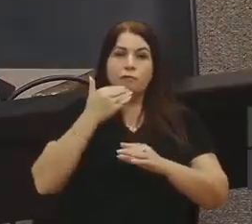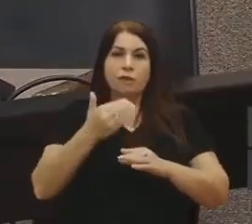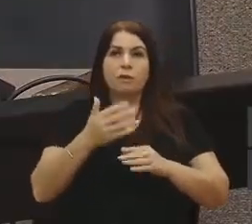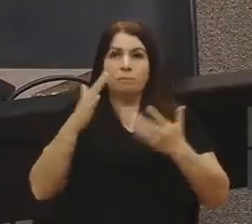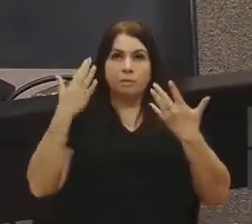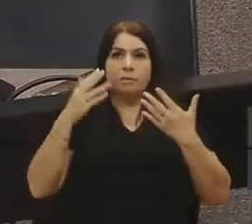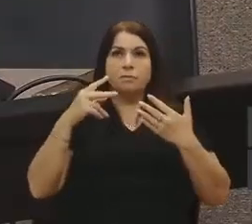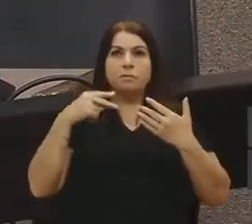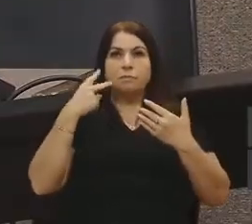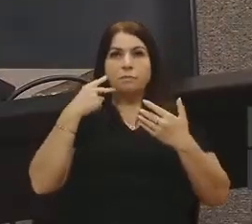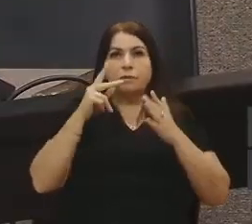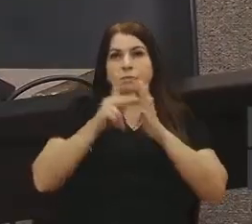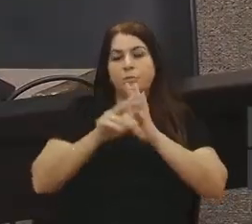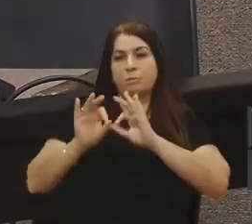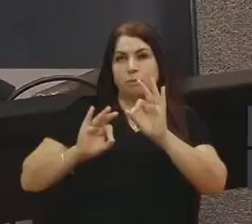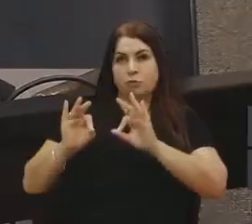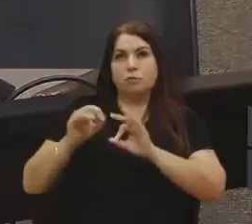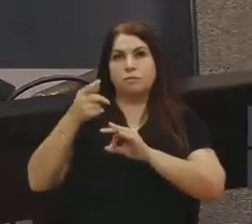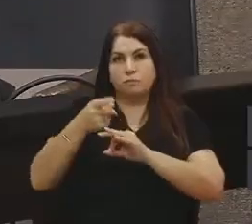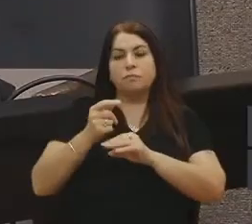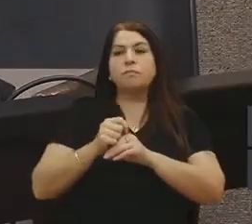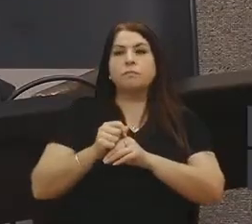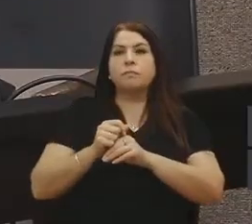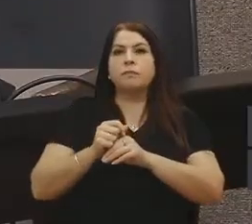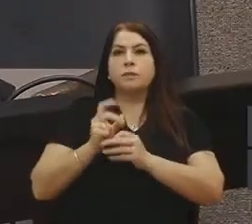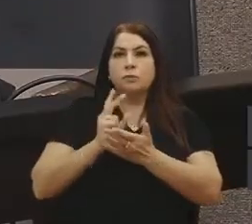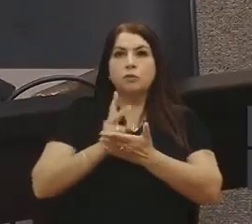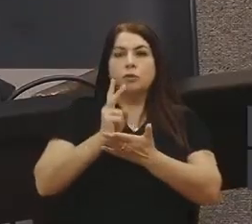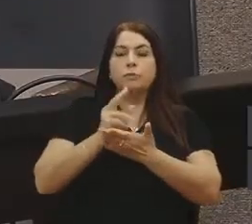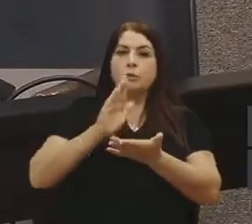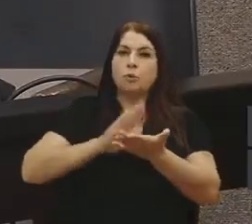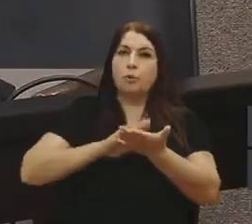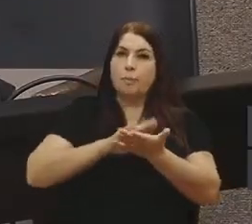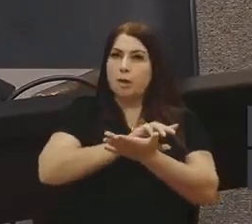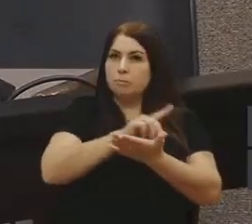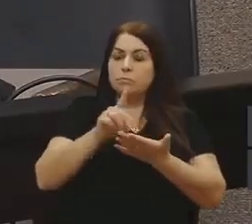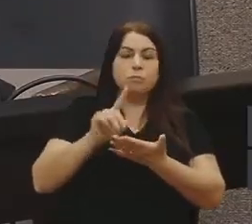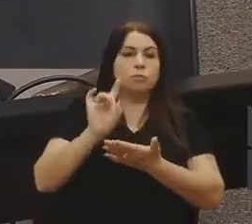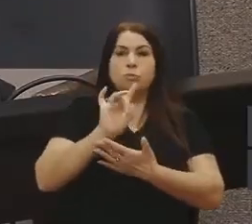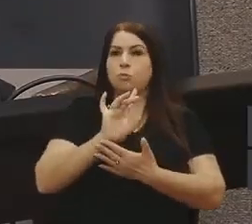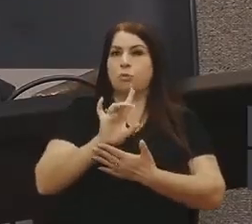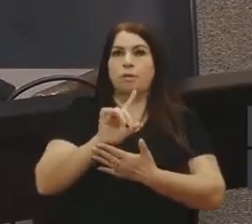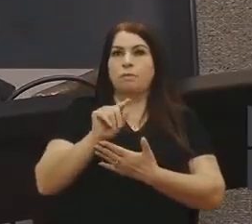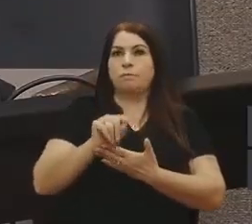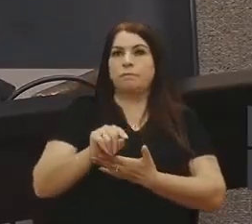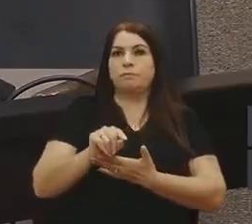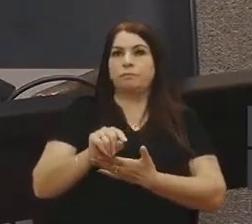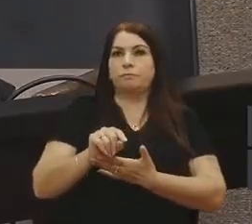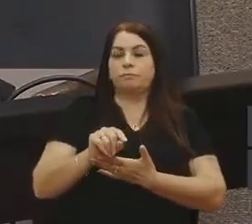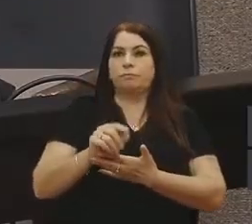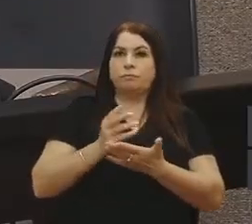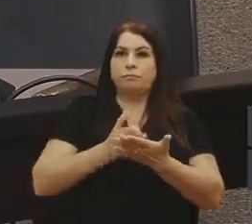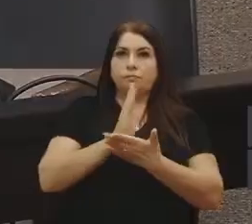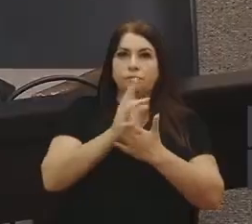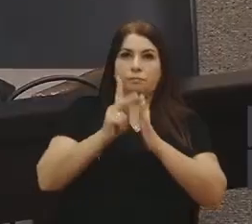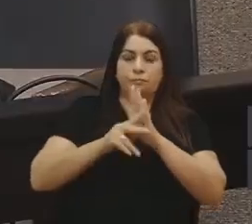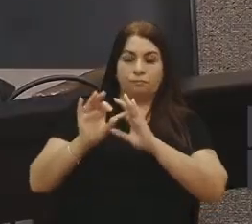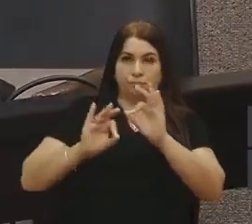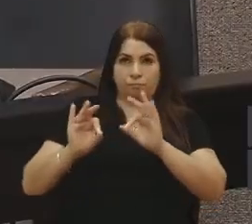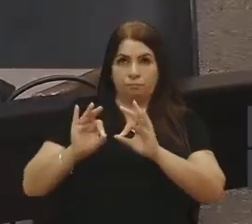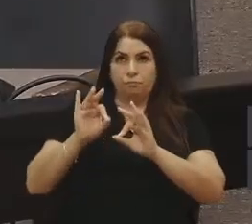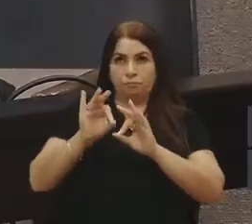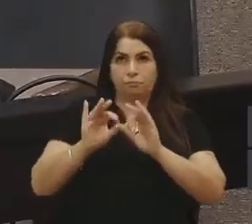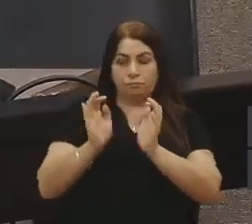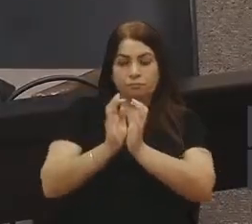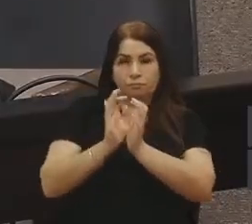parabenizar mais uma vez pelo projeto, e seguimos cobrando aí, né, não só a questão da aprovação do projeto, pedimos para os